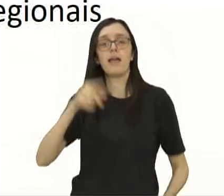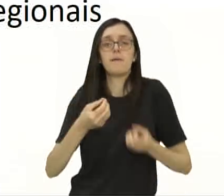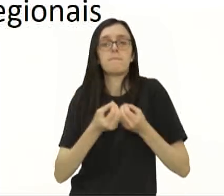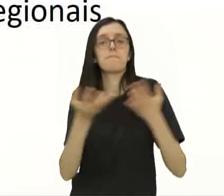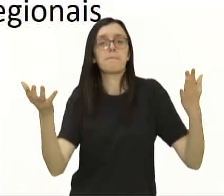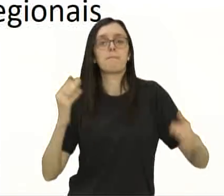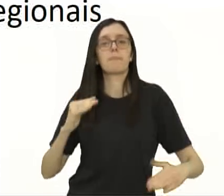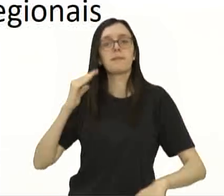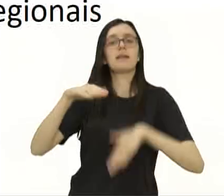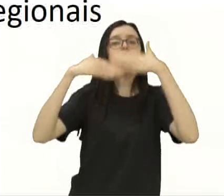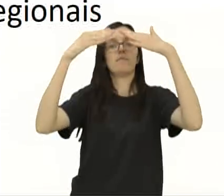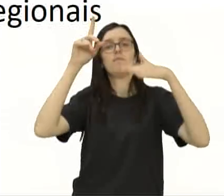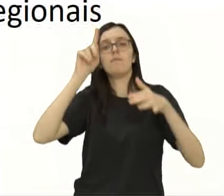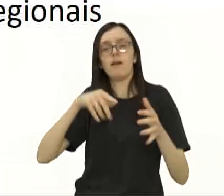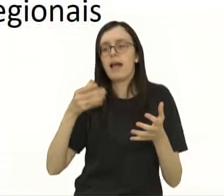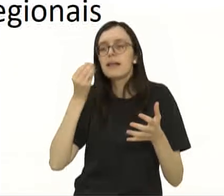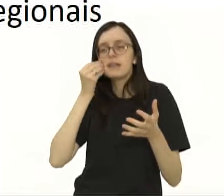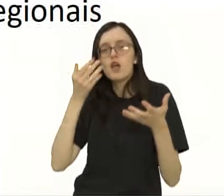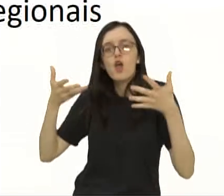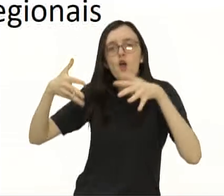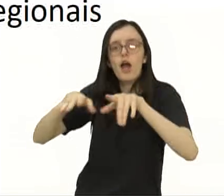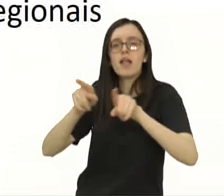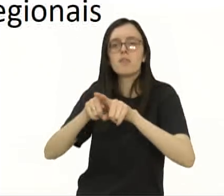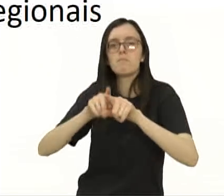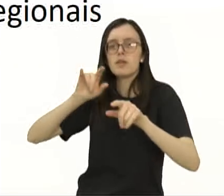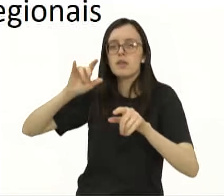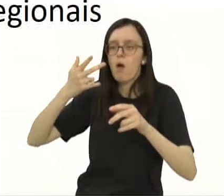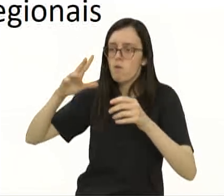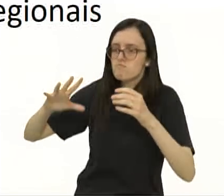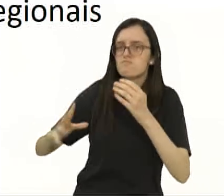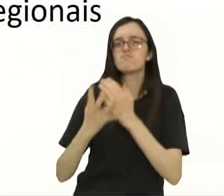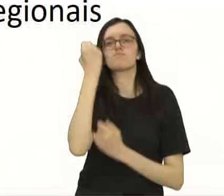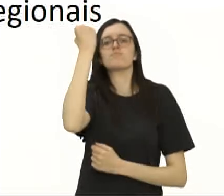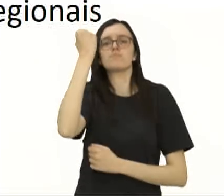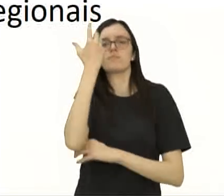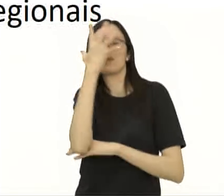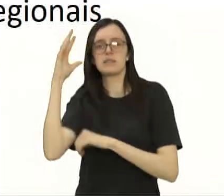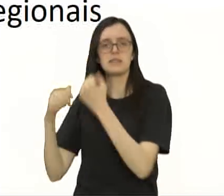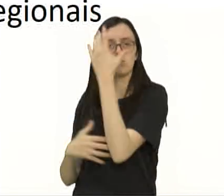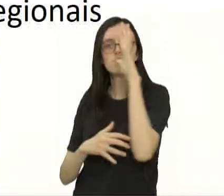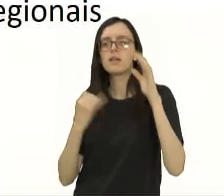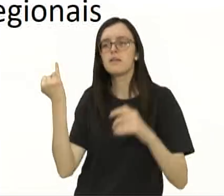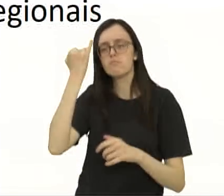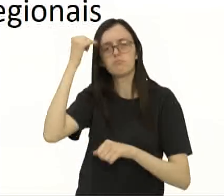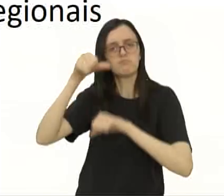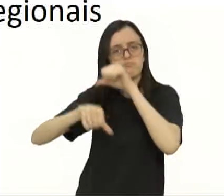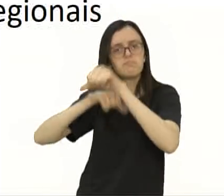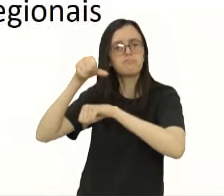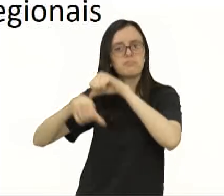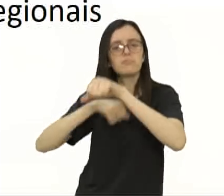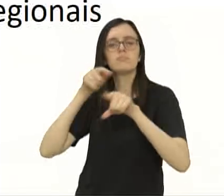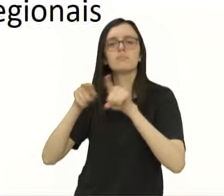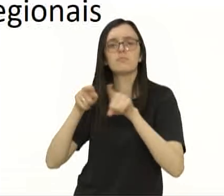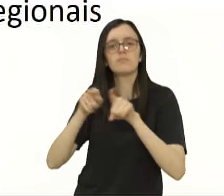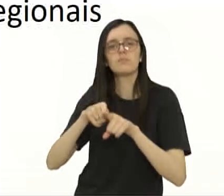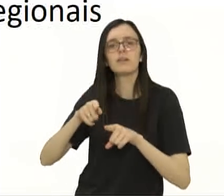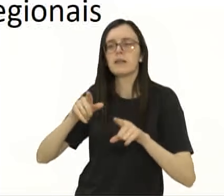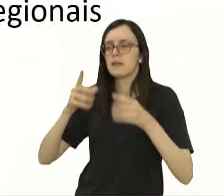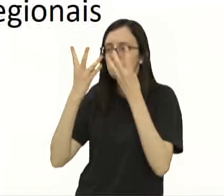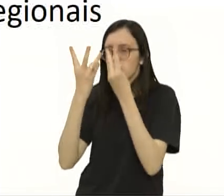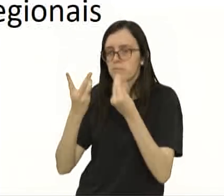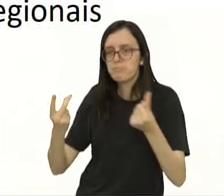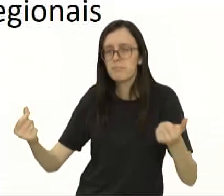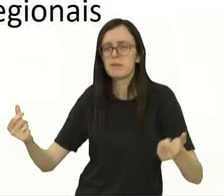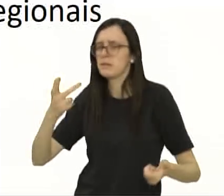o desenvolvimento inclusivo e sustentável da Amazônia, assegurando a erradicação da miséria